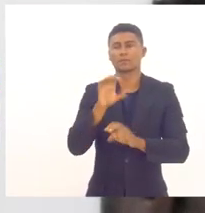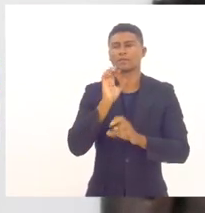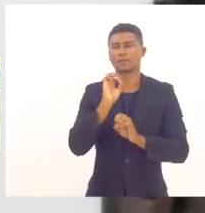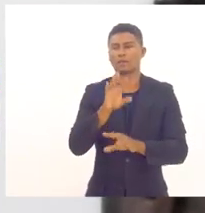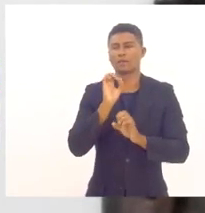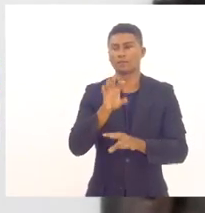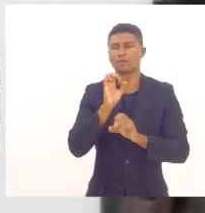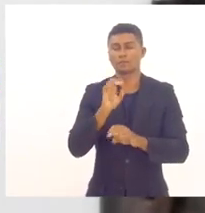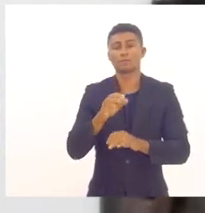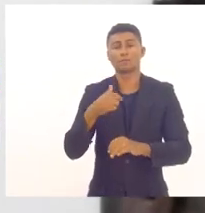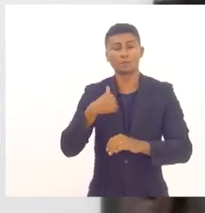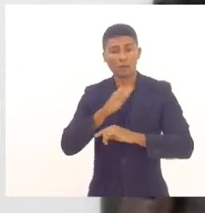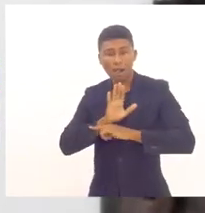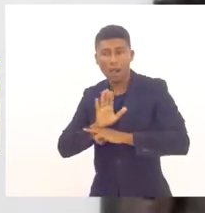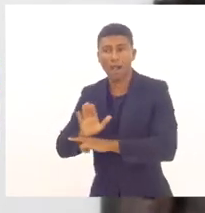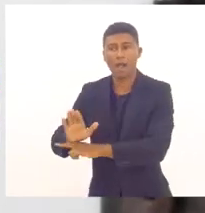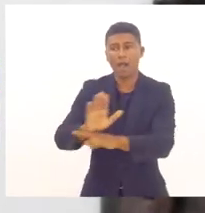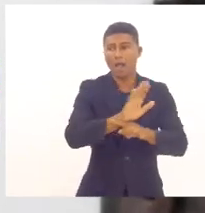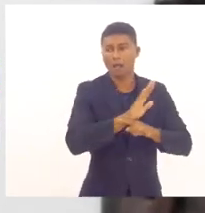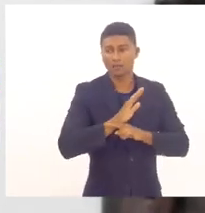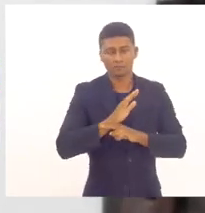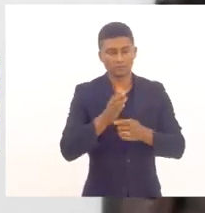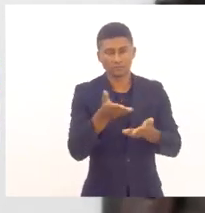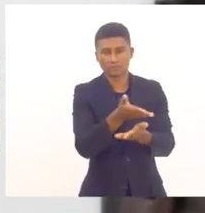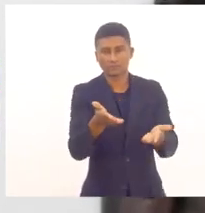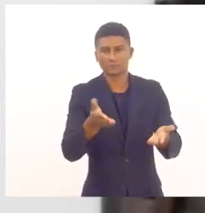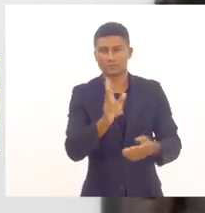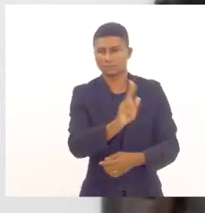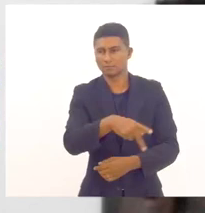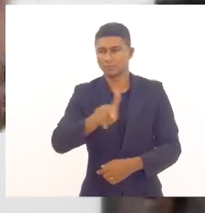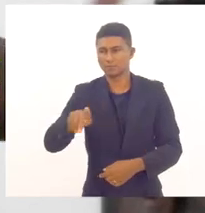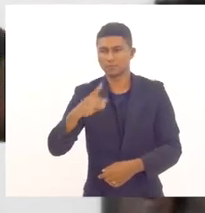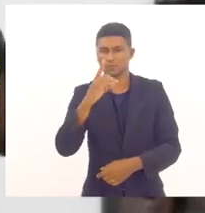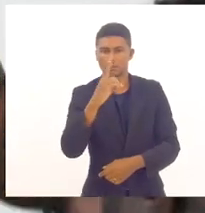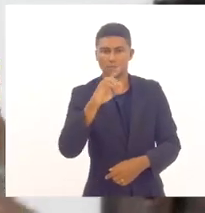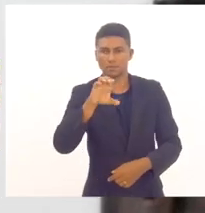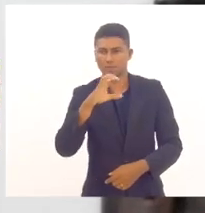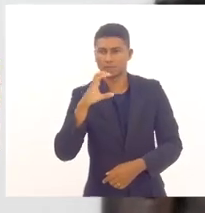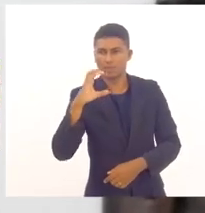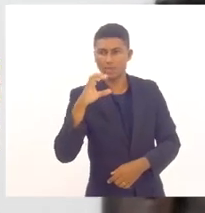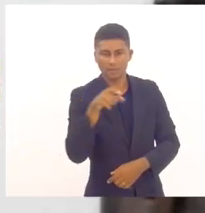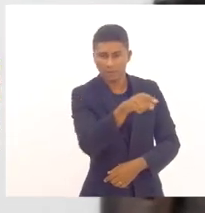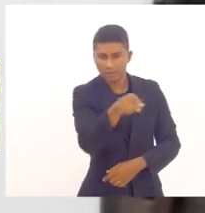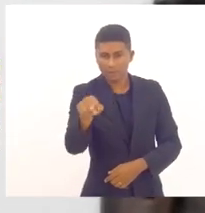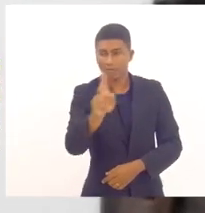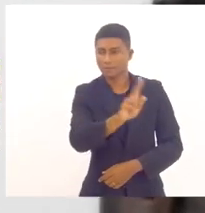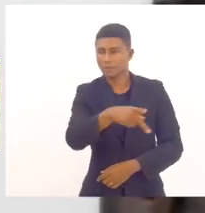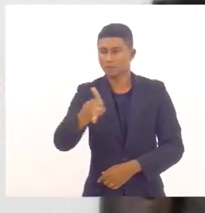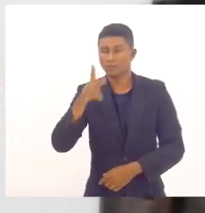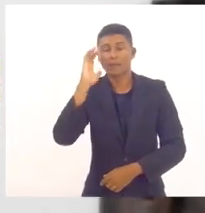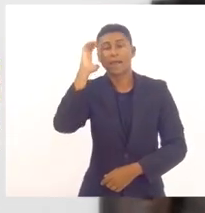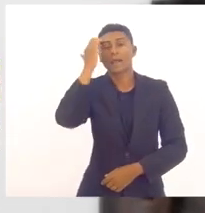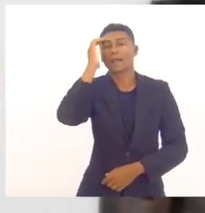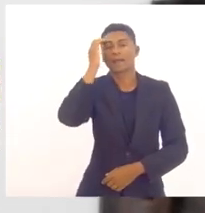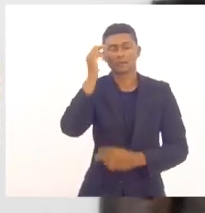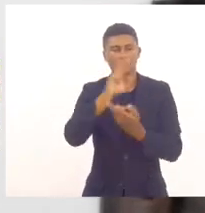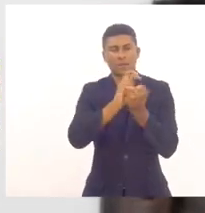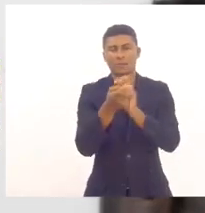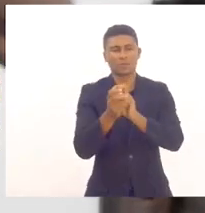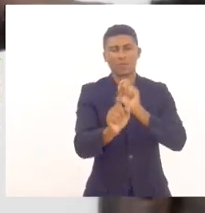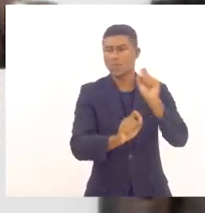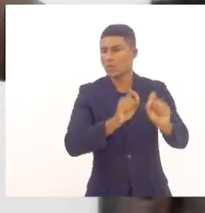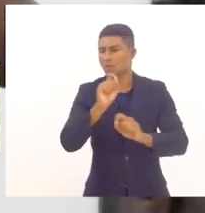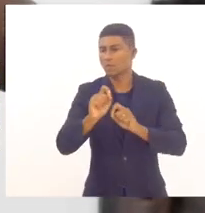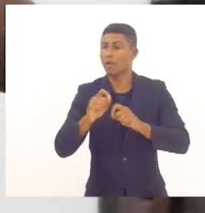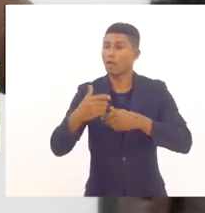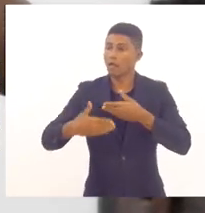capacitei os professores, na época era DEC, eu capacitei os professores a entender o que era a capoeira. Foi aí que a capoeira